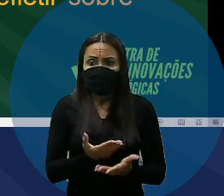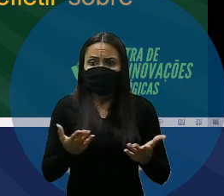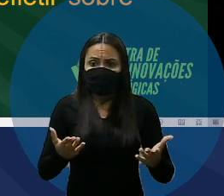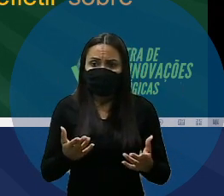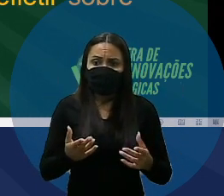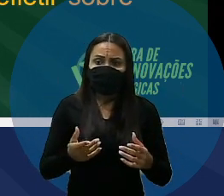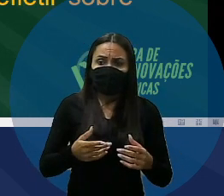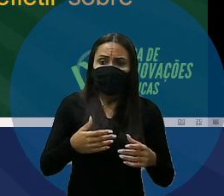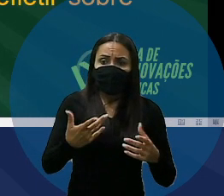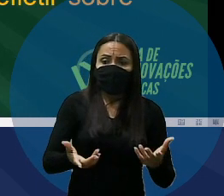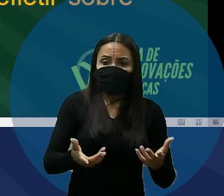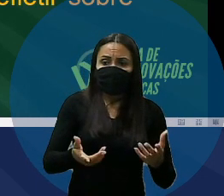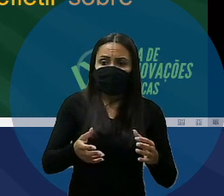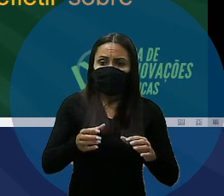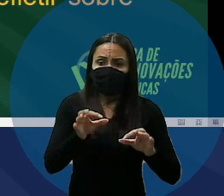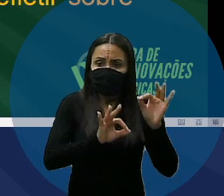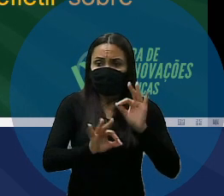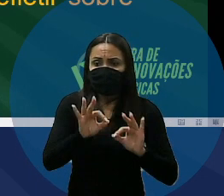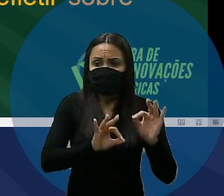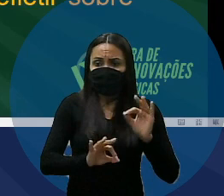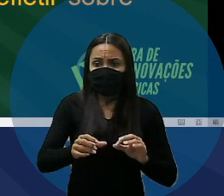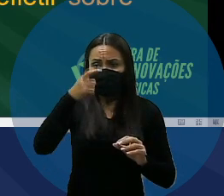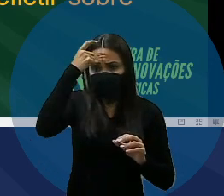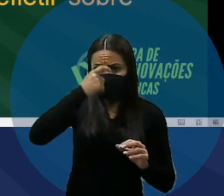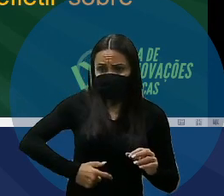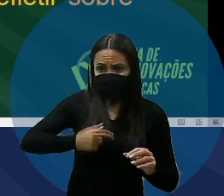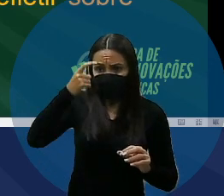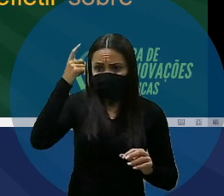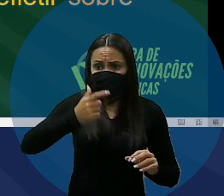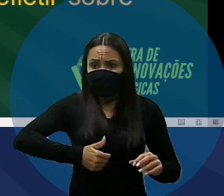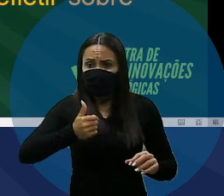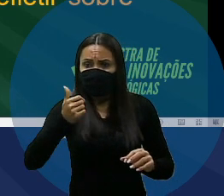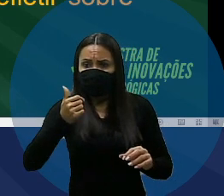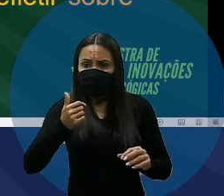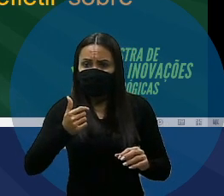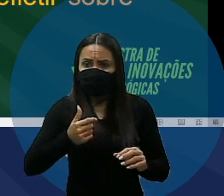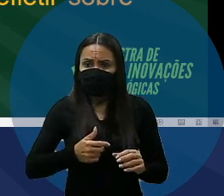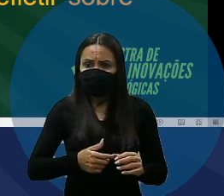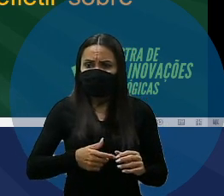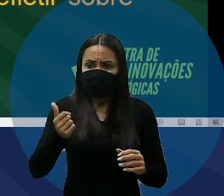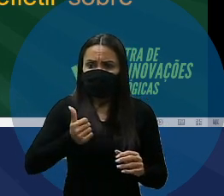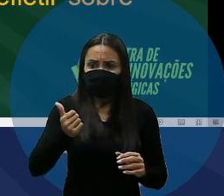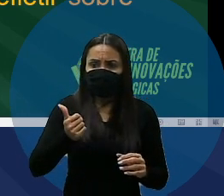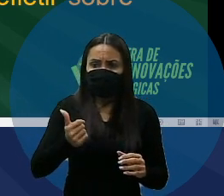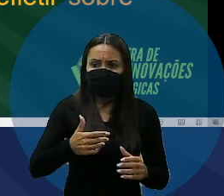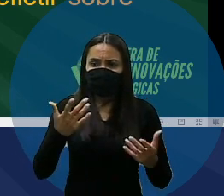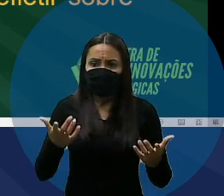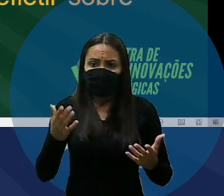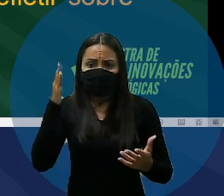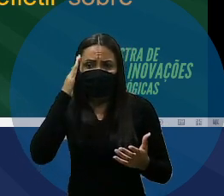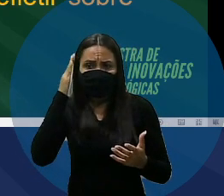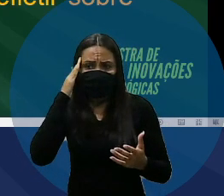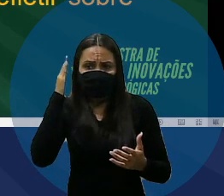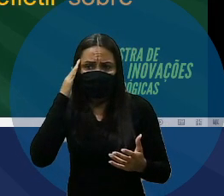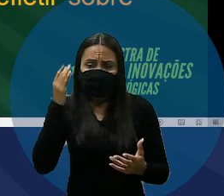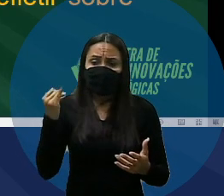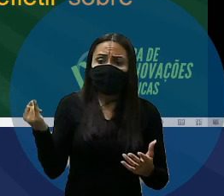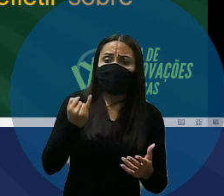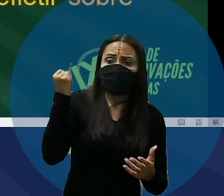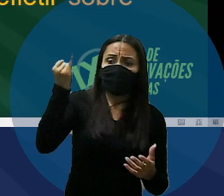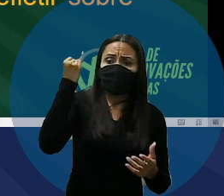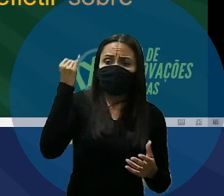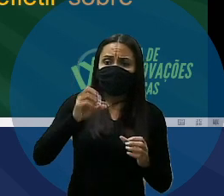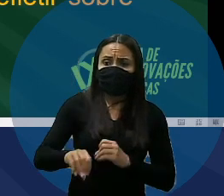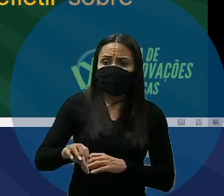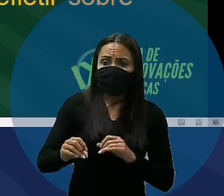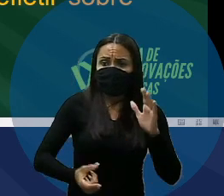de cidadãos, principalmente no momento que estamos passando por essa crise financeira. Primeiramente, devemos